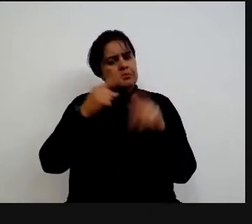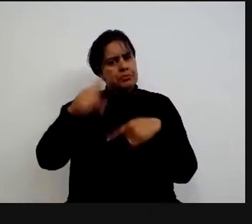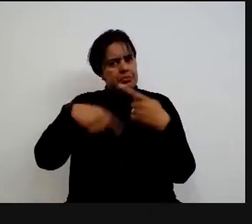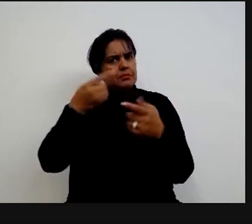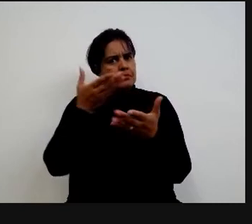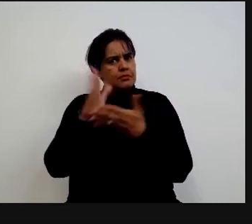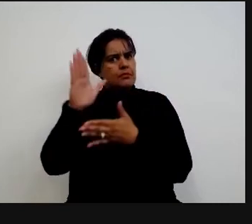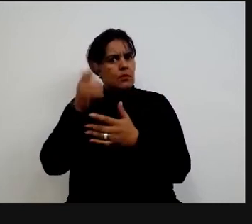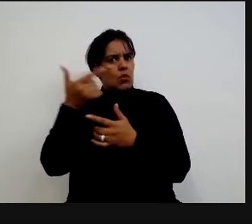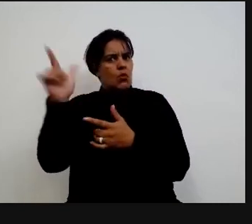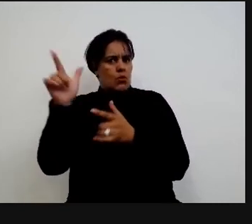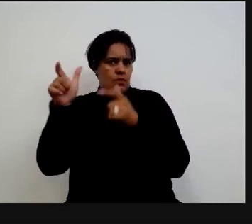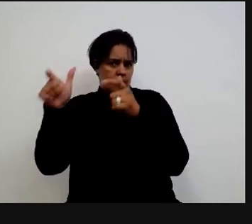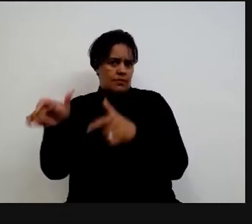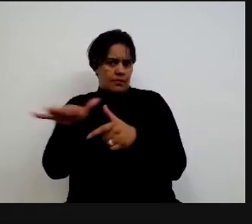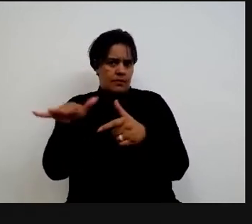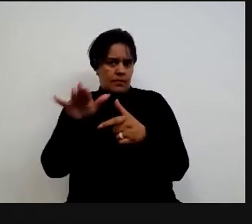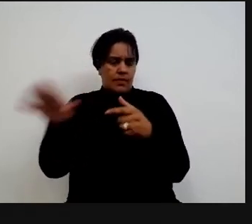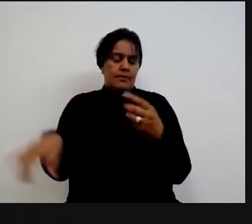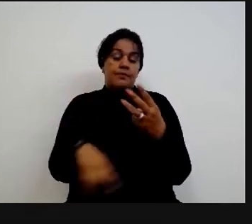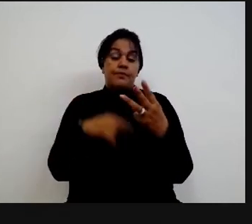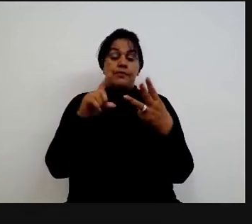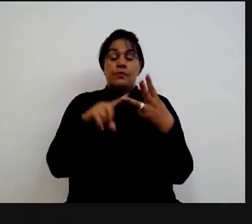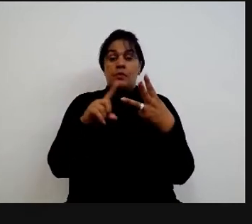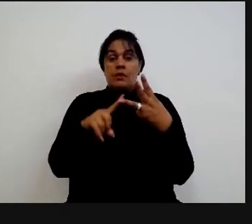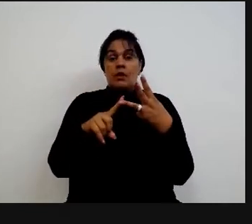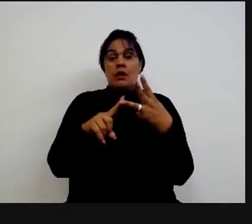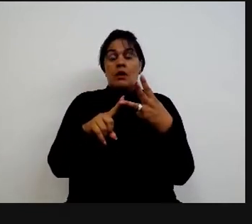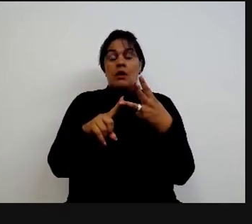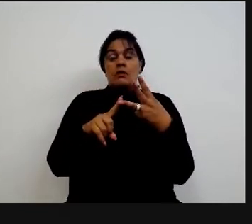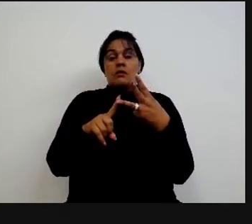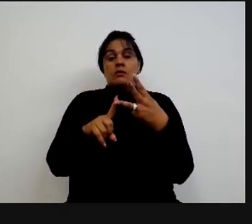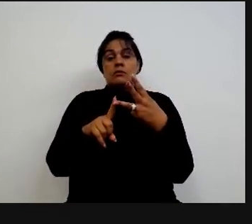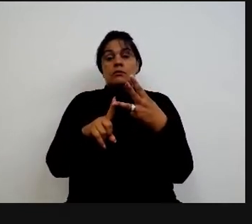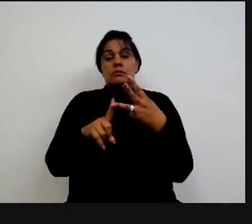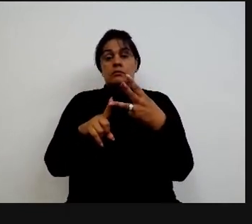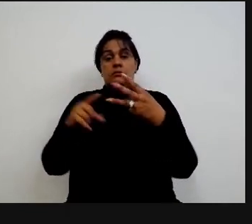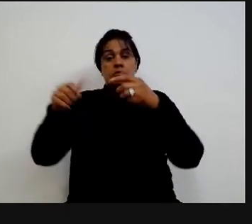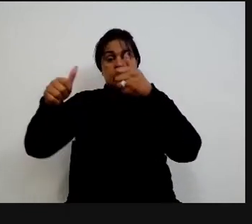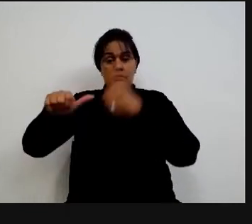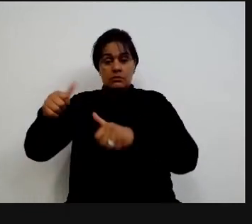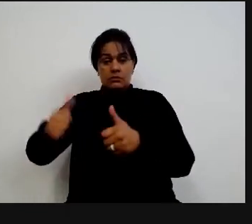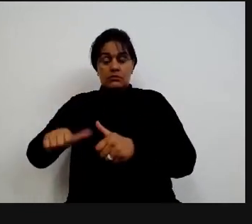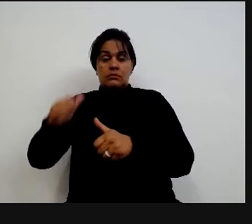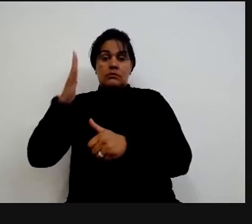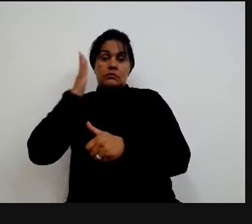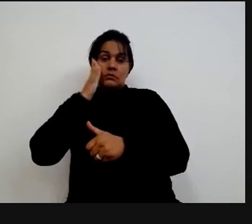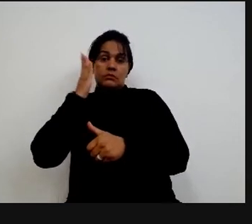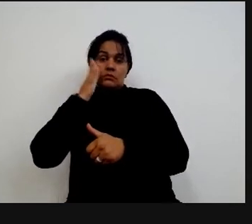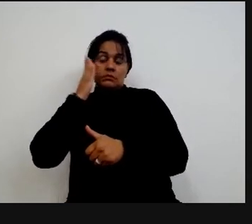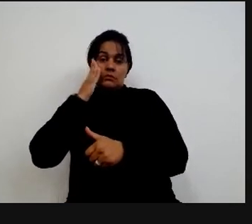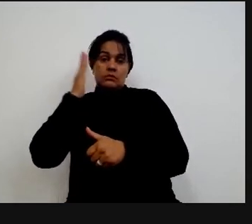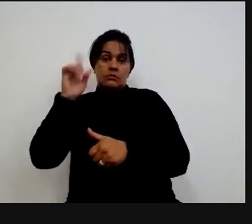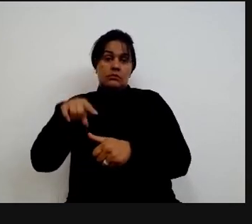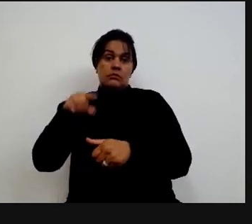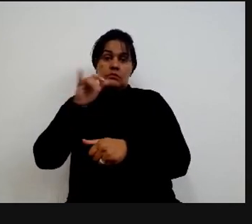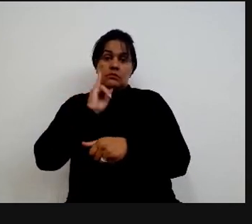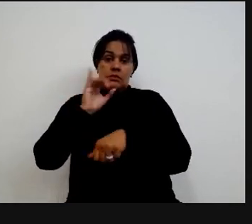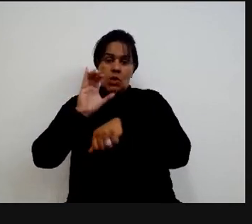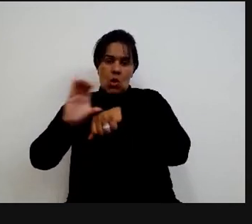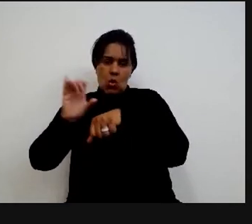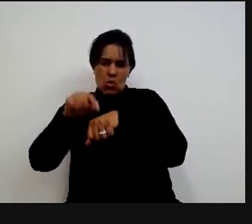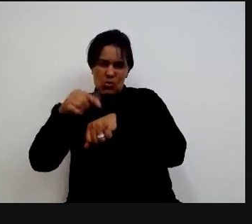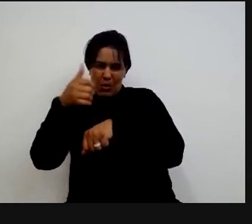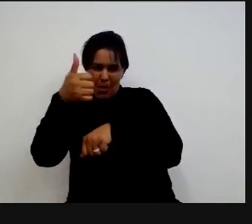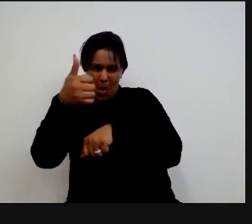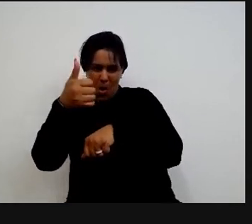processo seletivo, e etc. E temos a questão das avaliações de indicadores de efetividade. Aquele curso está